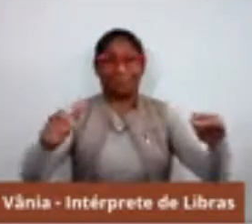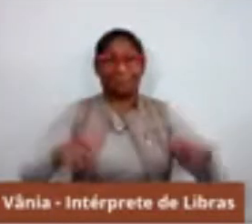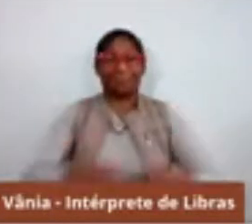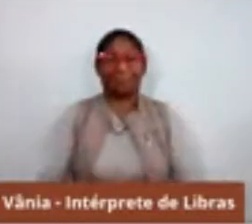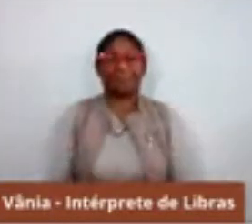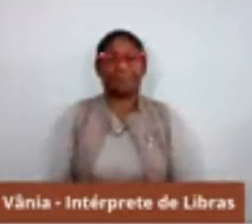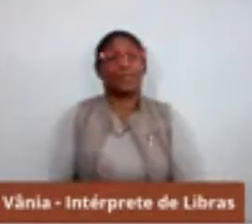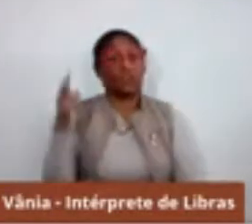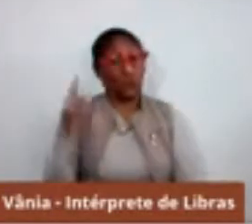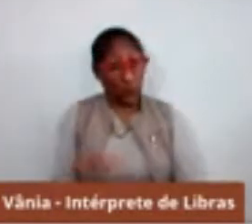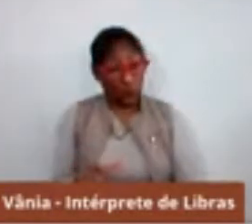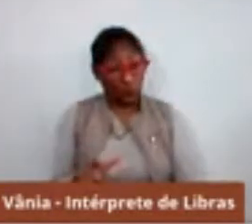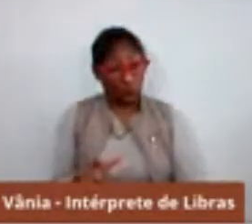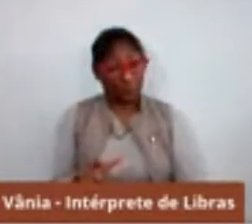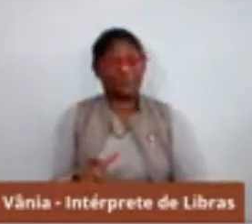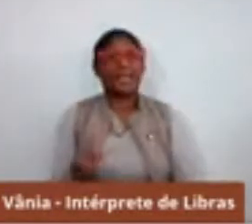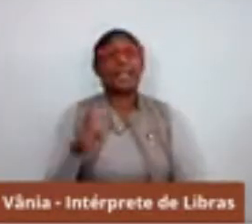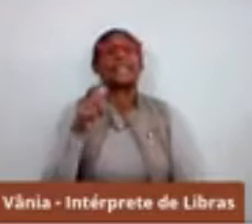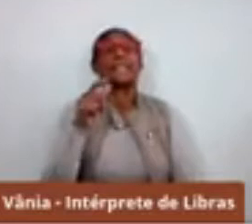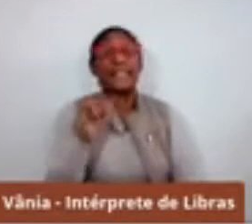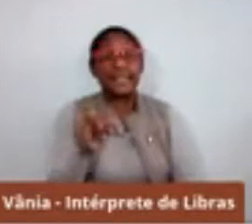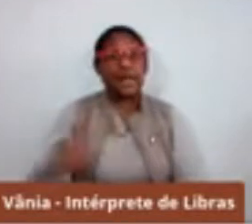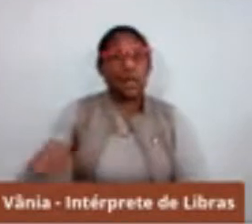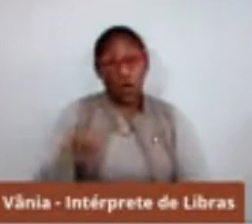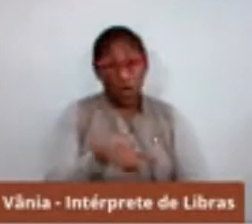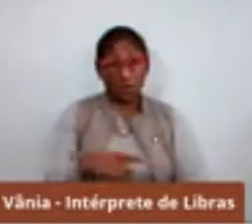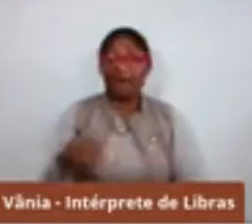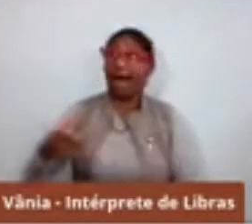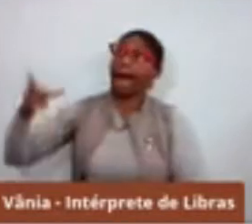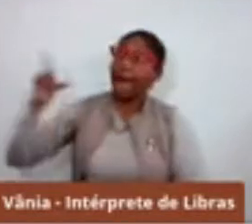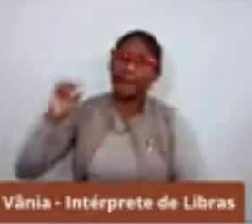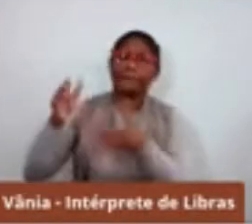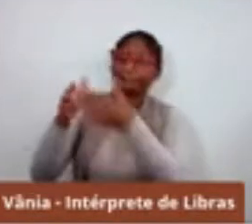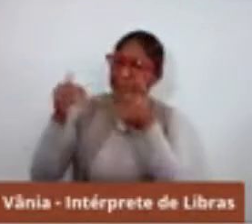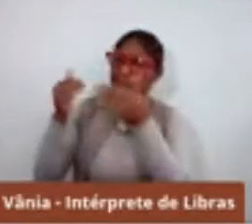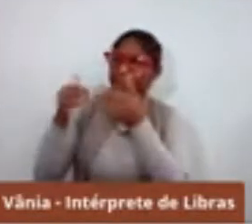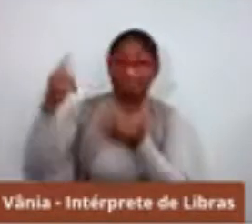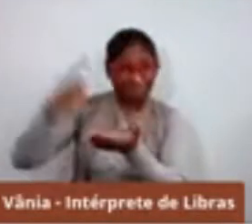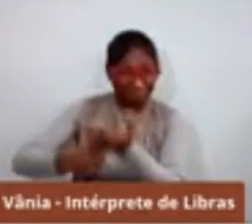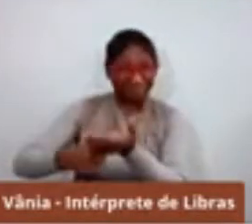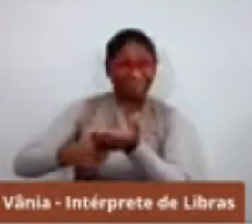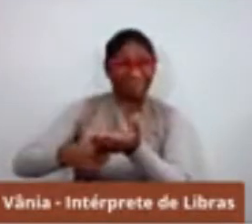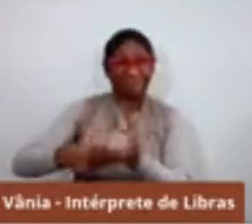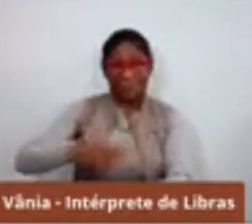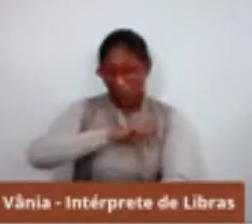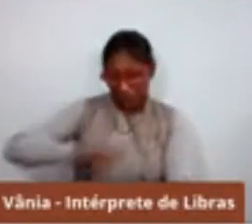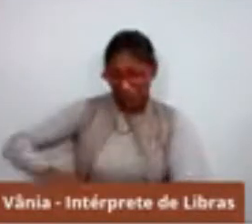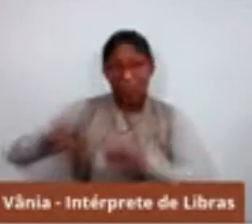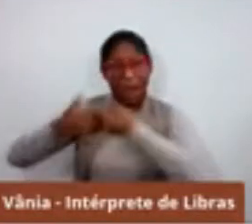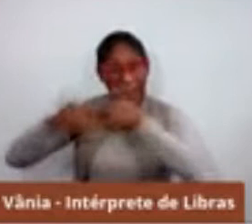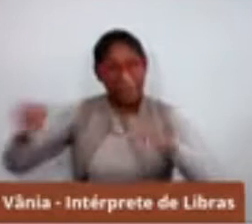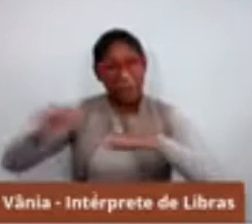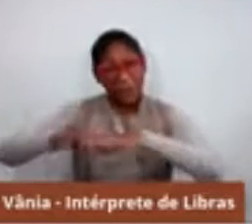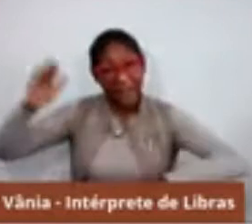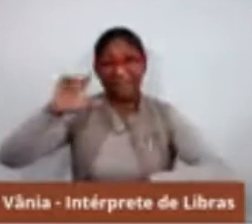uma vez eu friso, se nós não tivéssemos feito a ampliação de leitos que fizemos no estado, nós já teríamos esgotado,